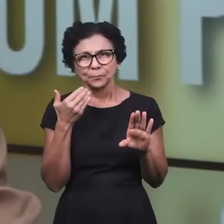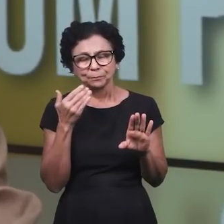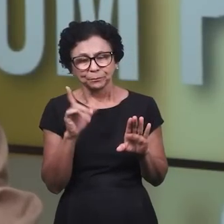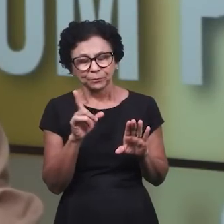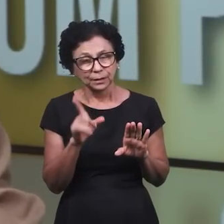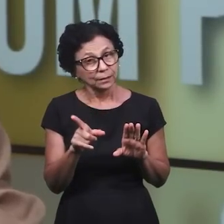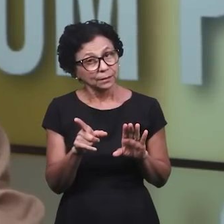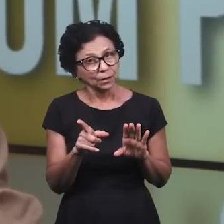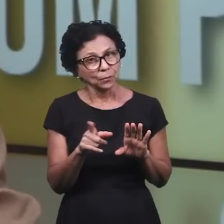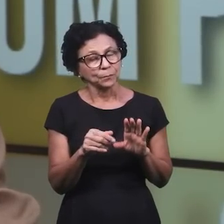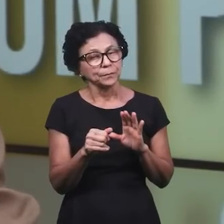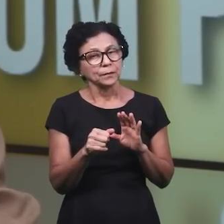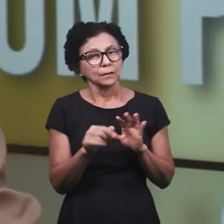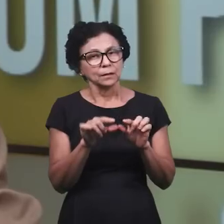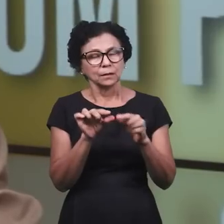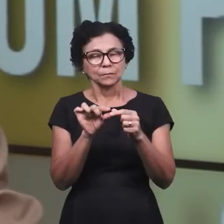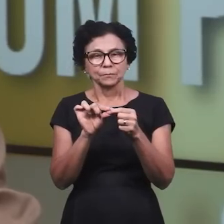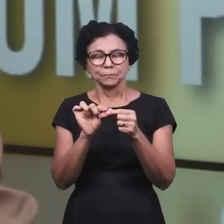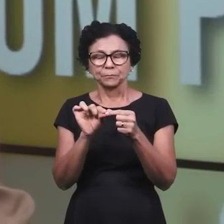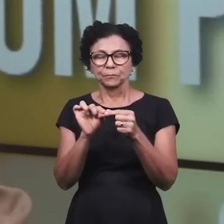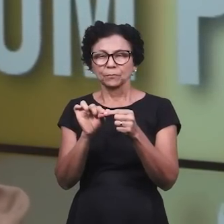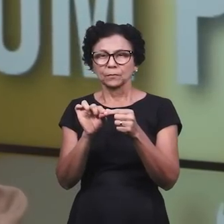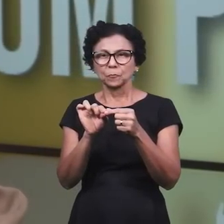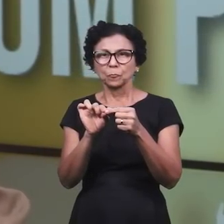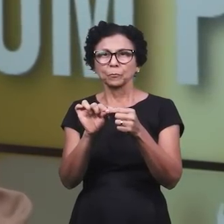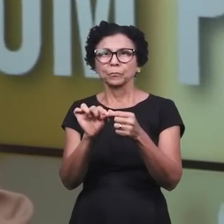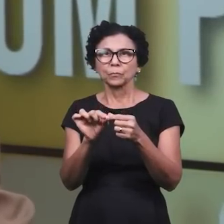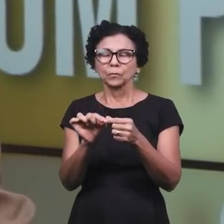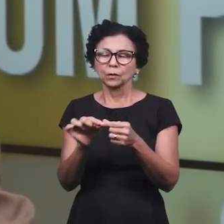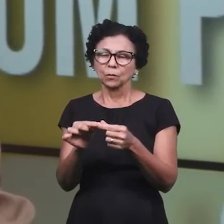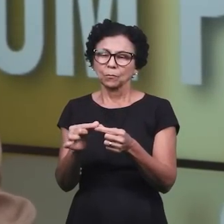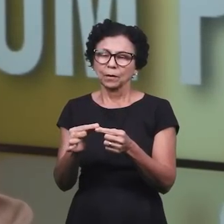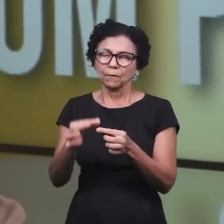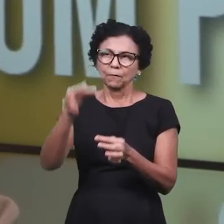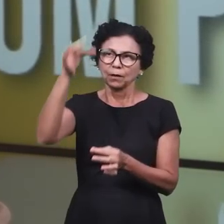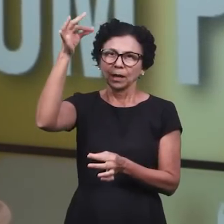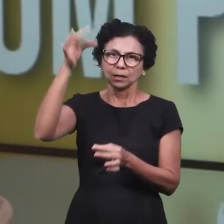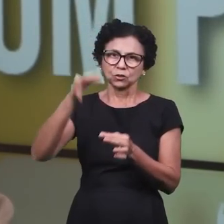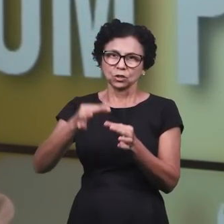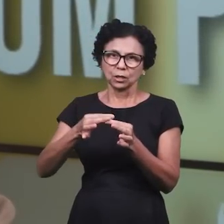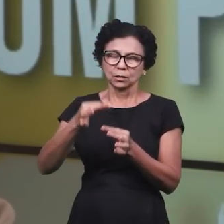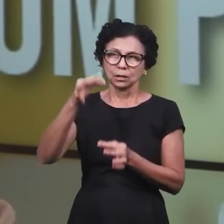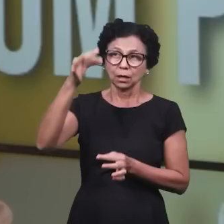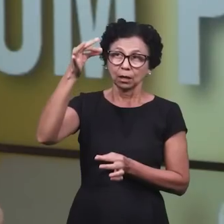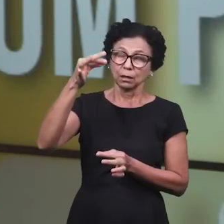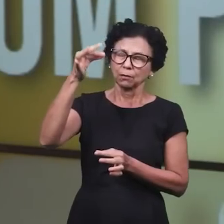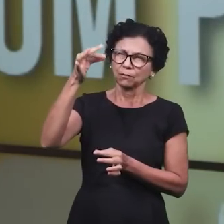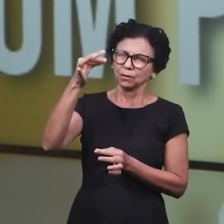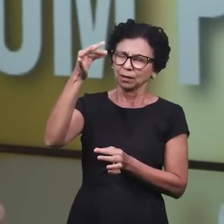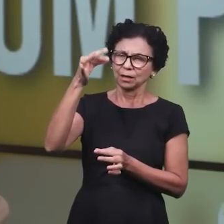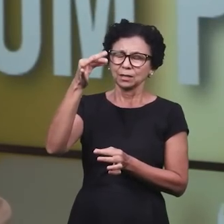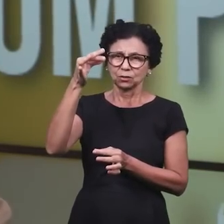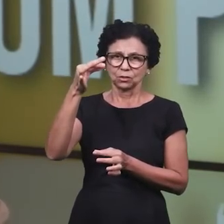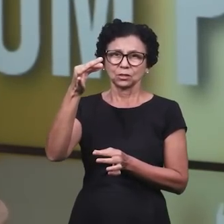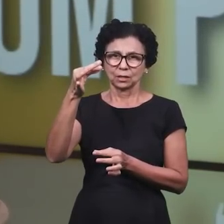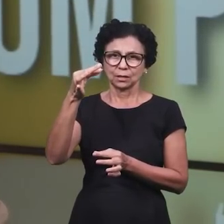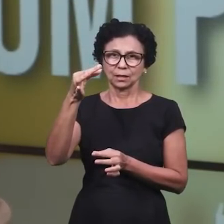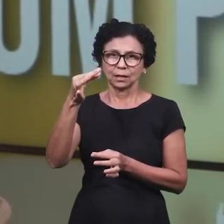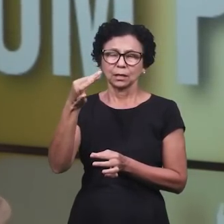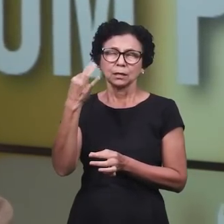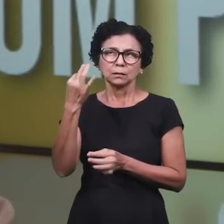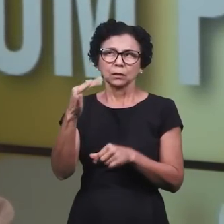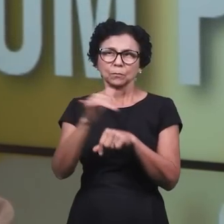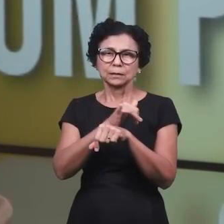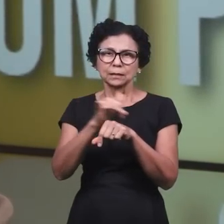né? O senhor falou disso também, o pastor Rodolfo. Então, quando o filho nasce,